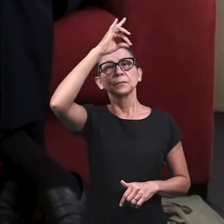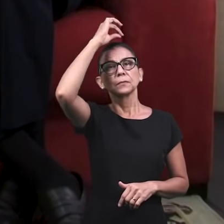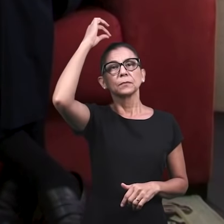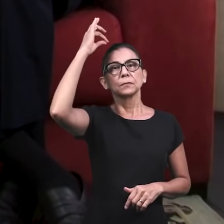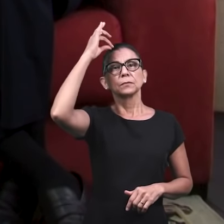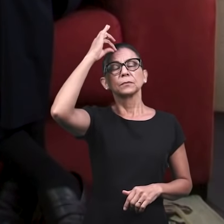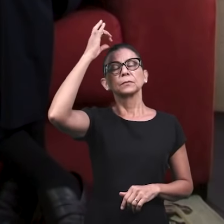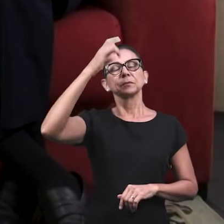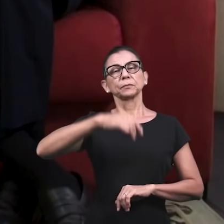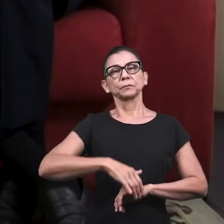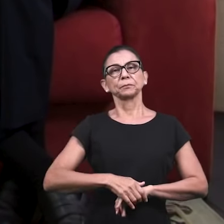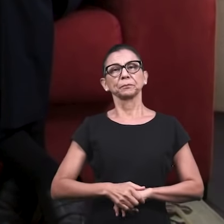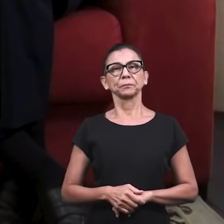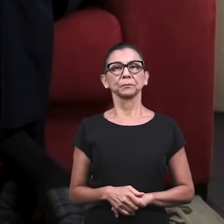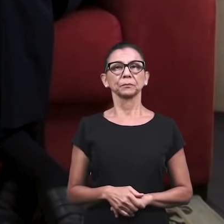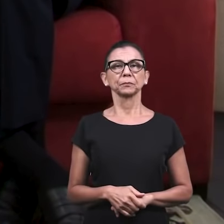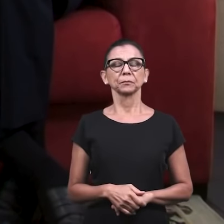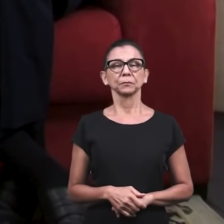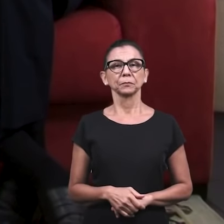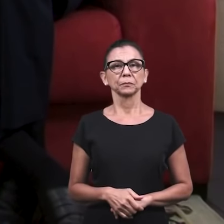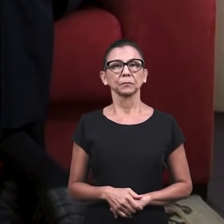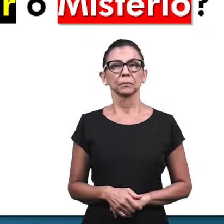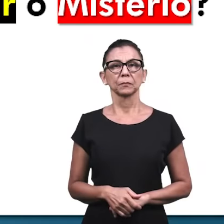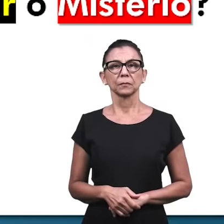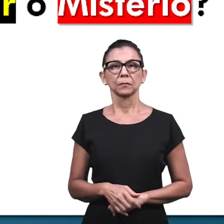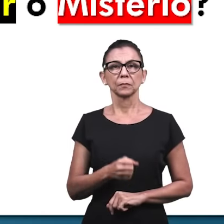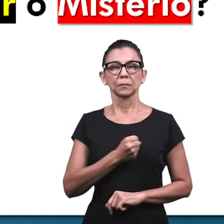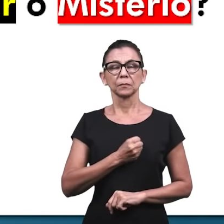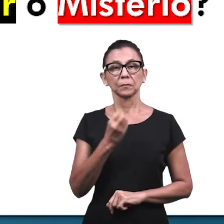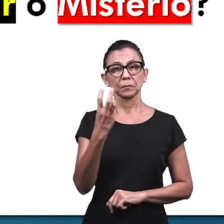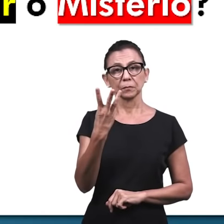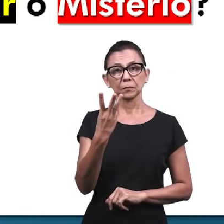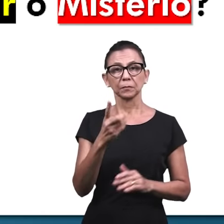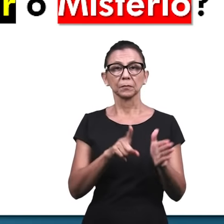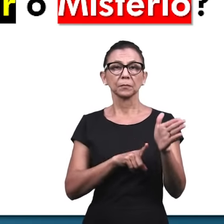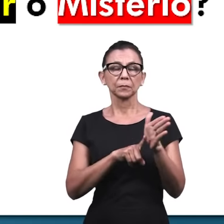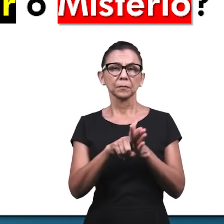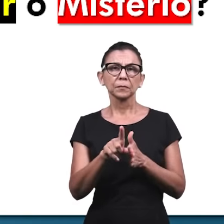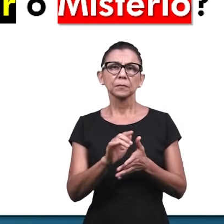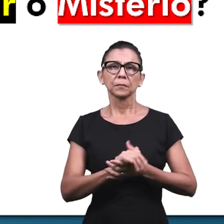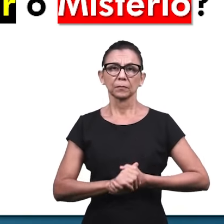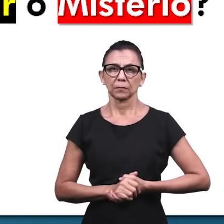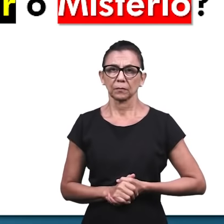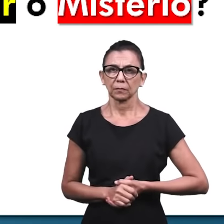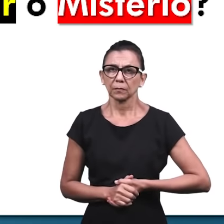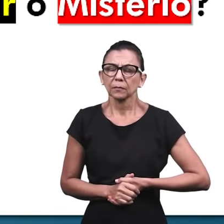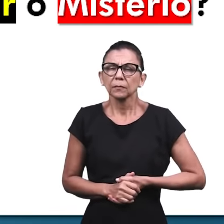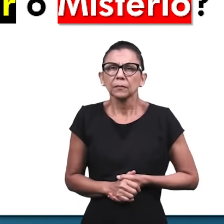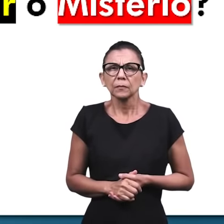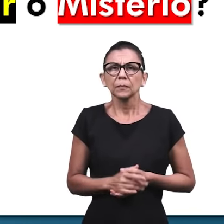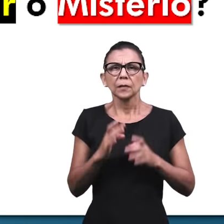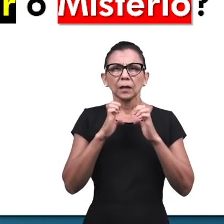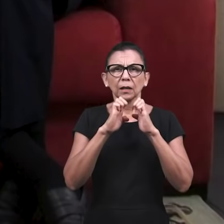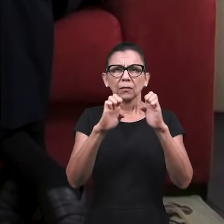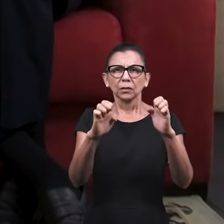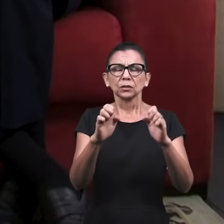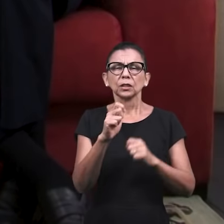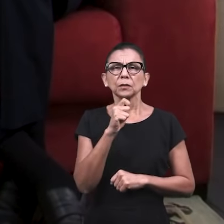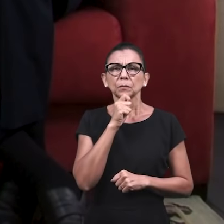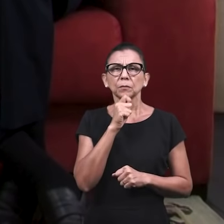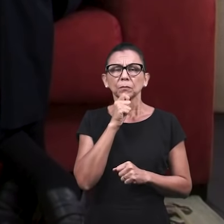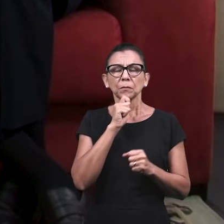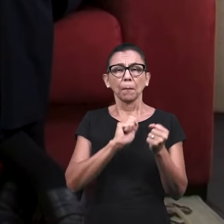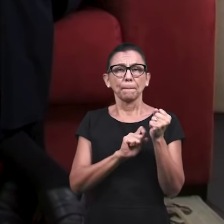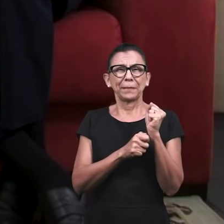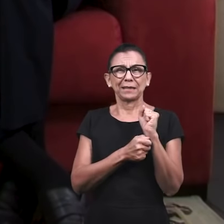Glória a Deus. Vamos então à pergunta de número 3. Existe evangelho sem mistério?